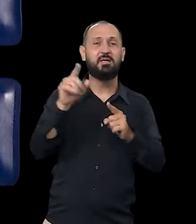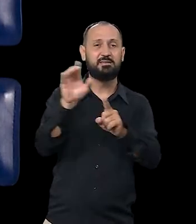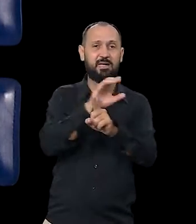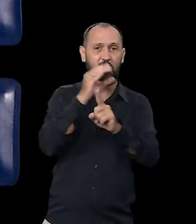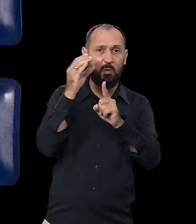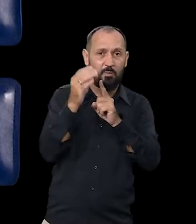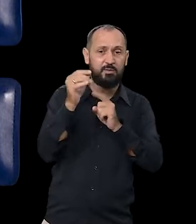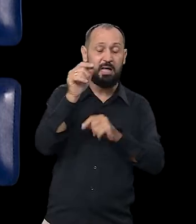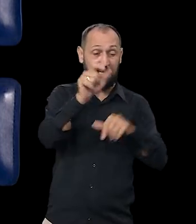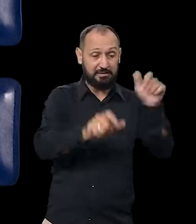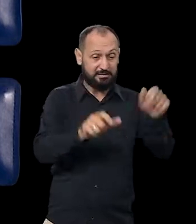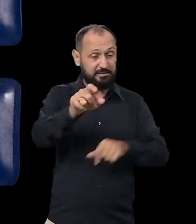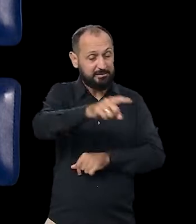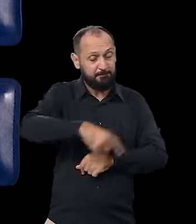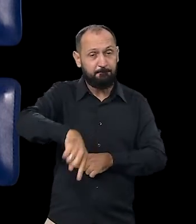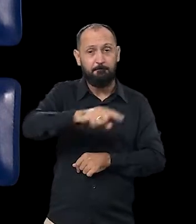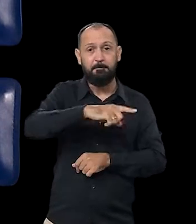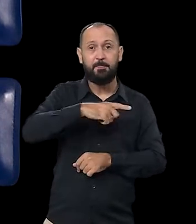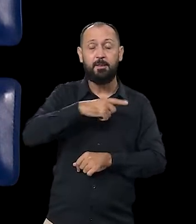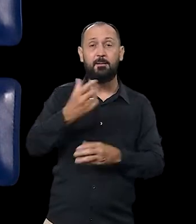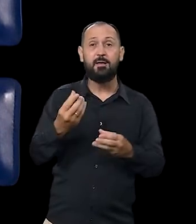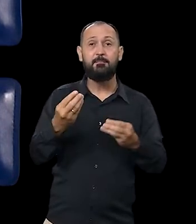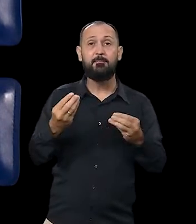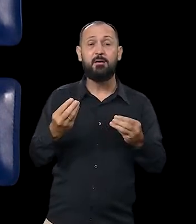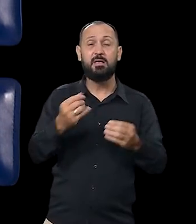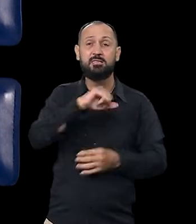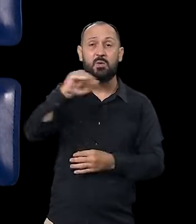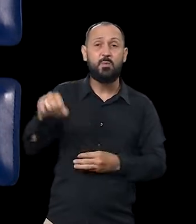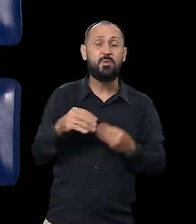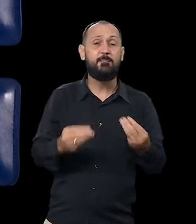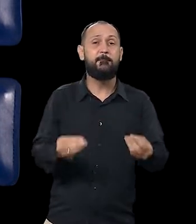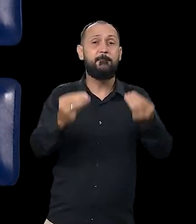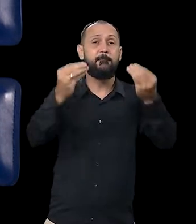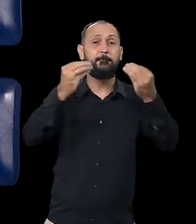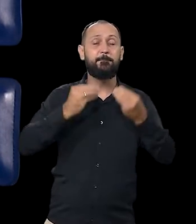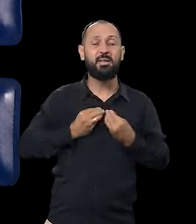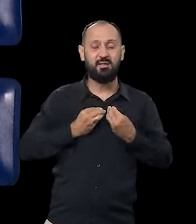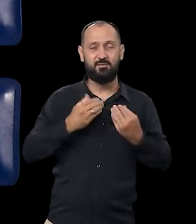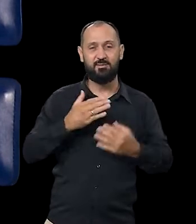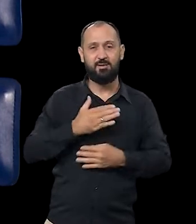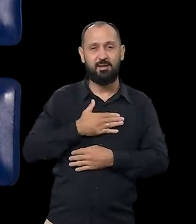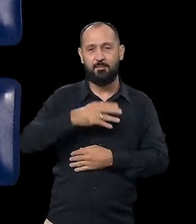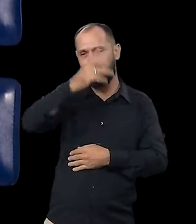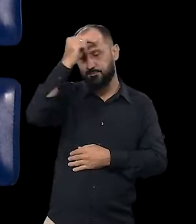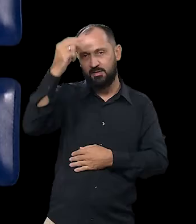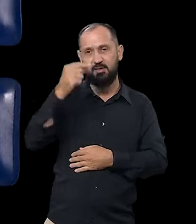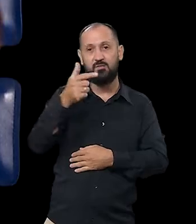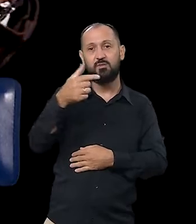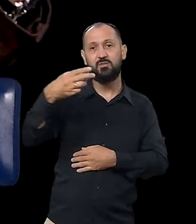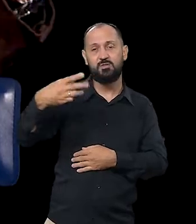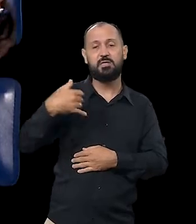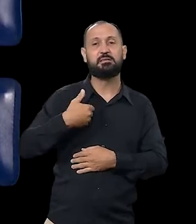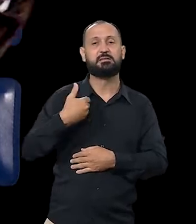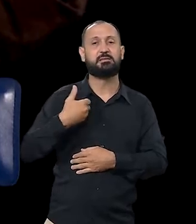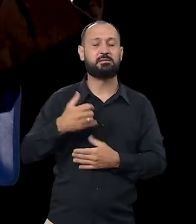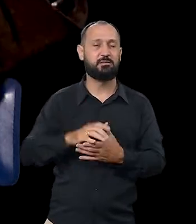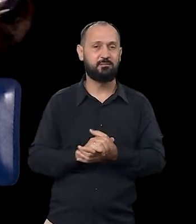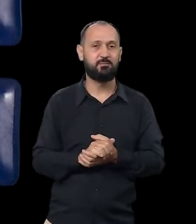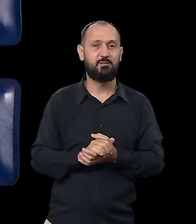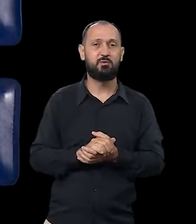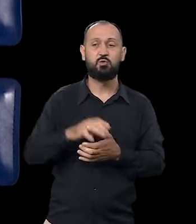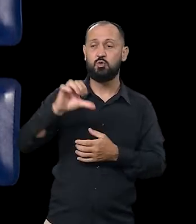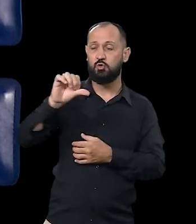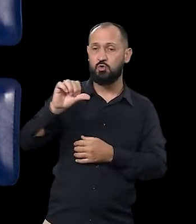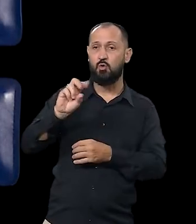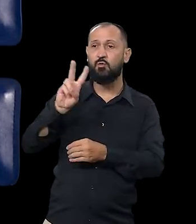comunidade, essas pessoas me deram essa oportunidade de ser prefeito aos 23 anos, dos 9